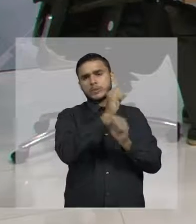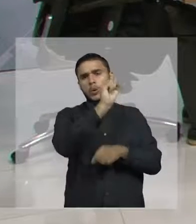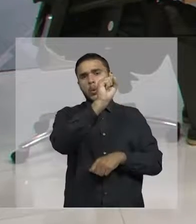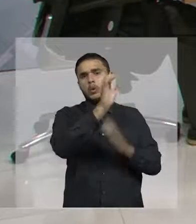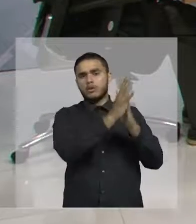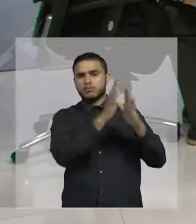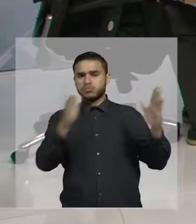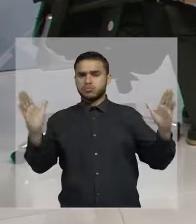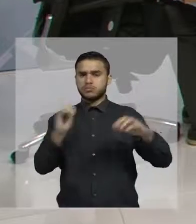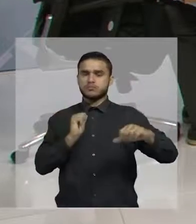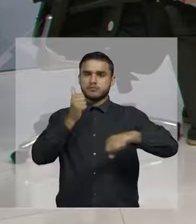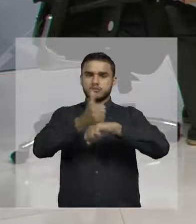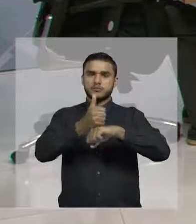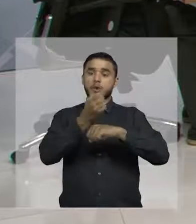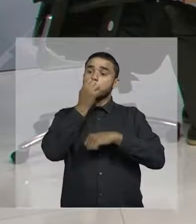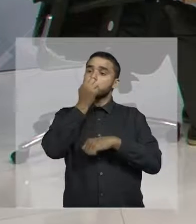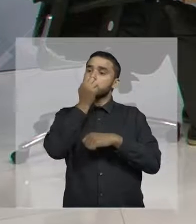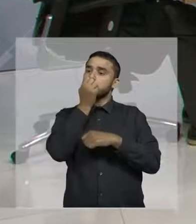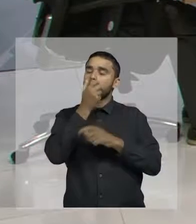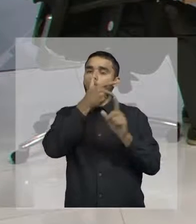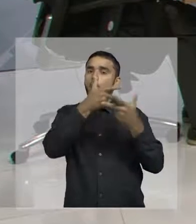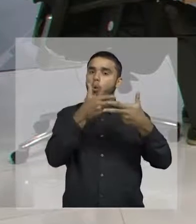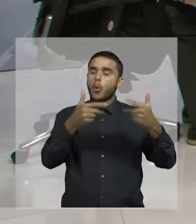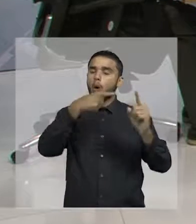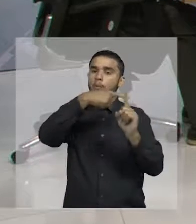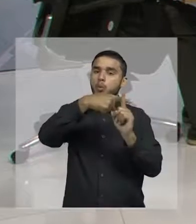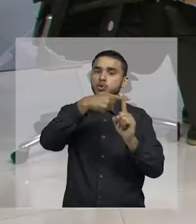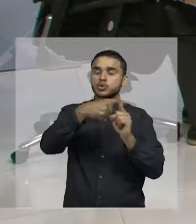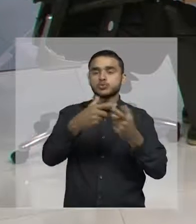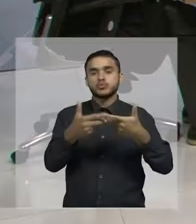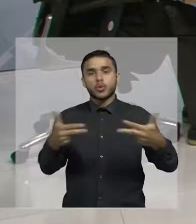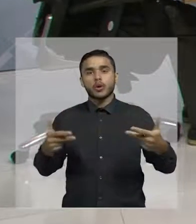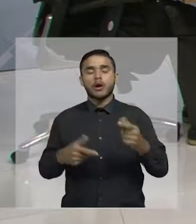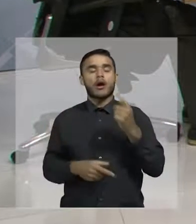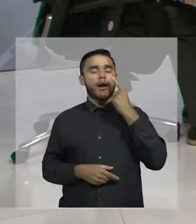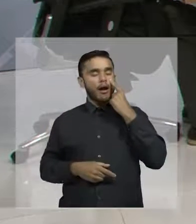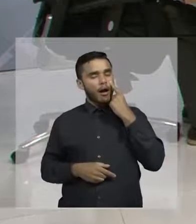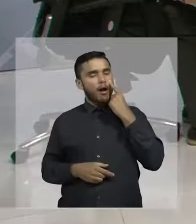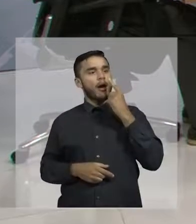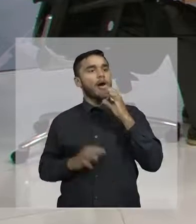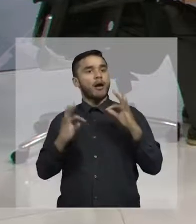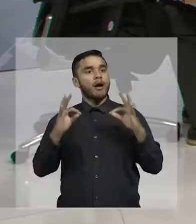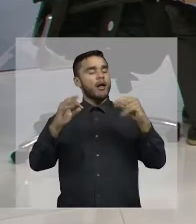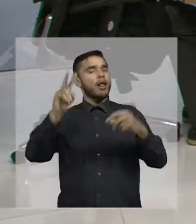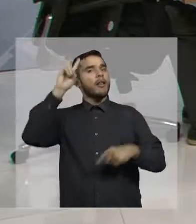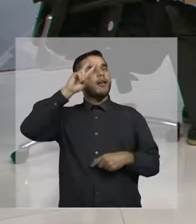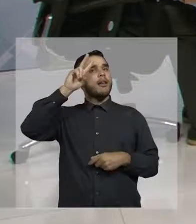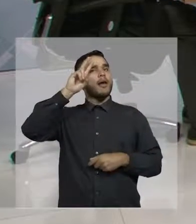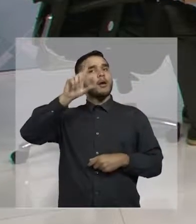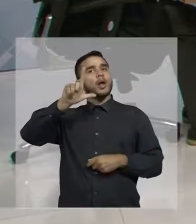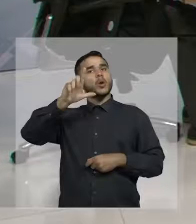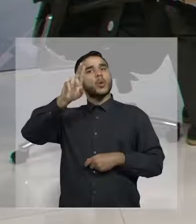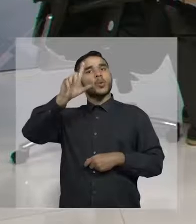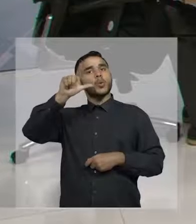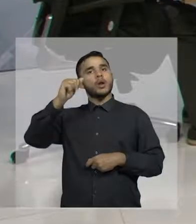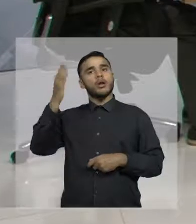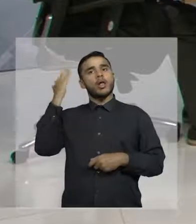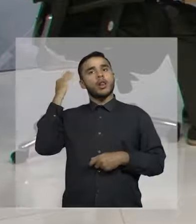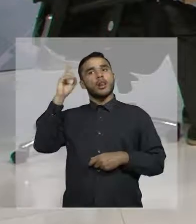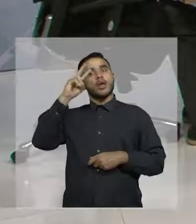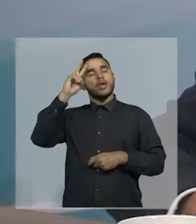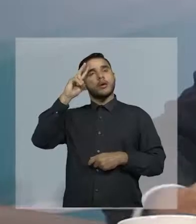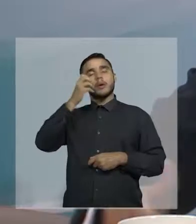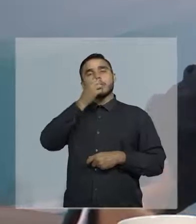período de bonanças, entre aspas, o credenciam ou fazem com que a